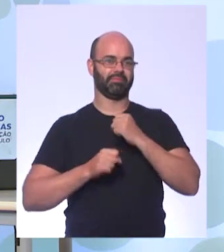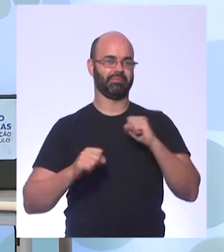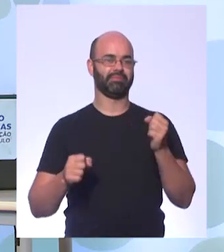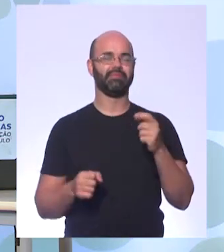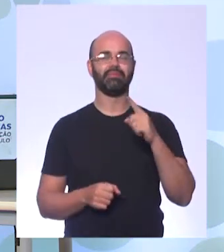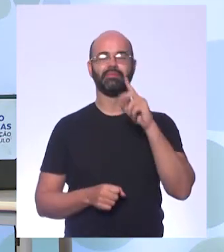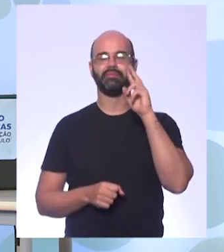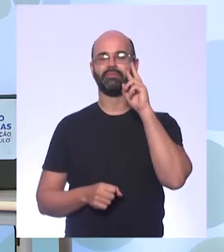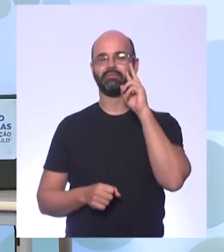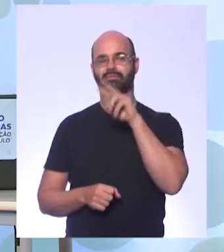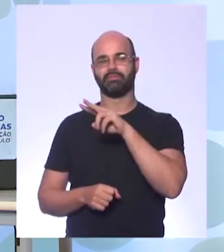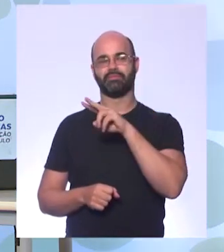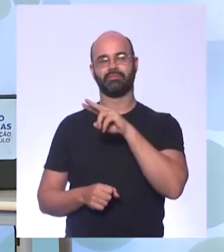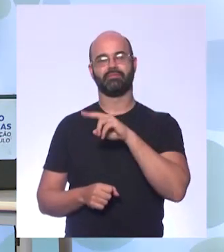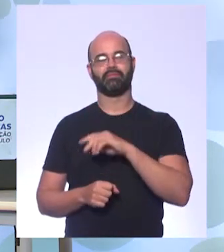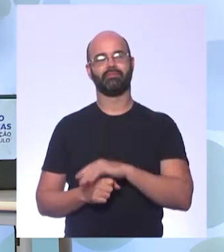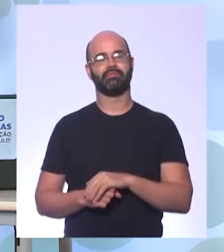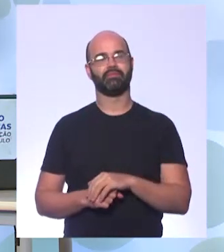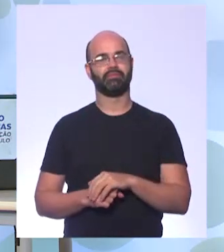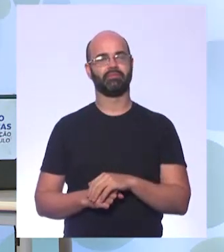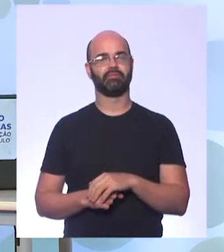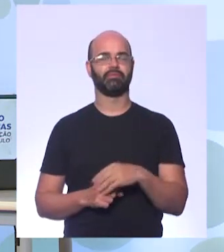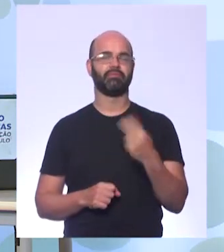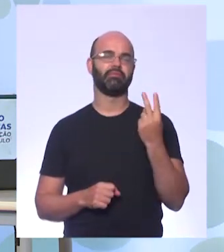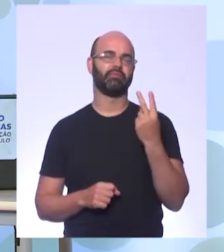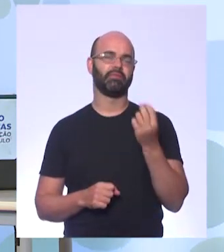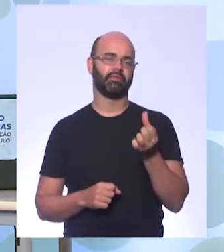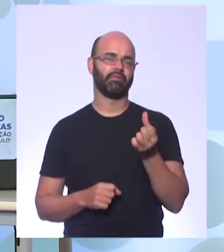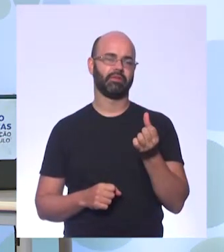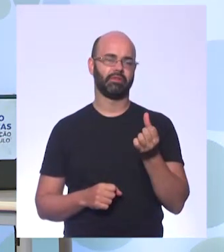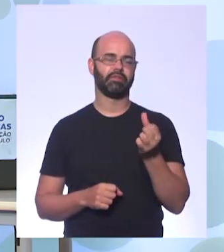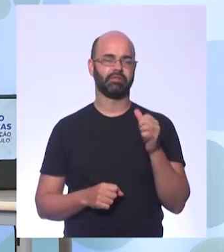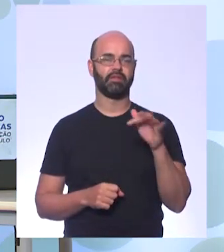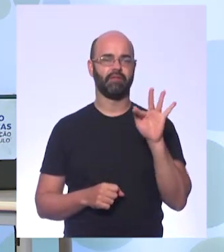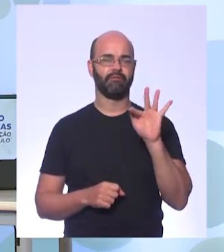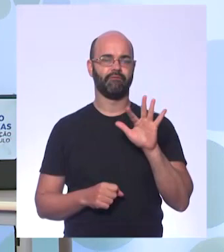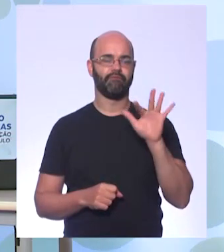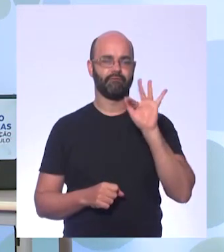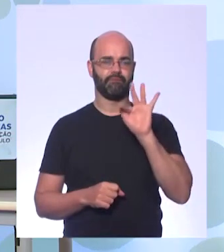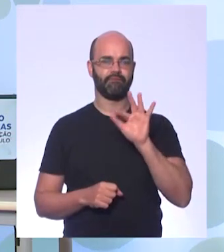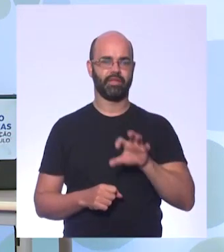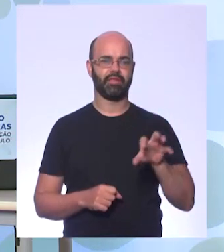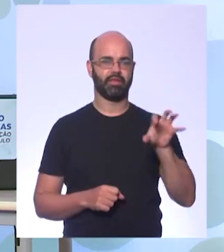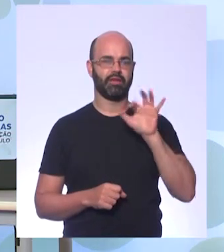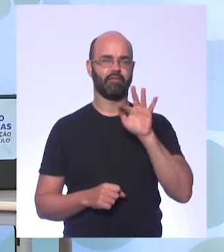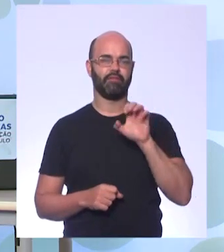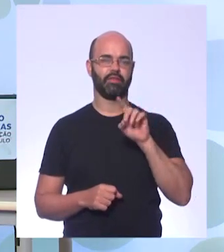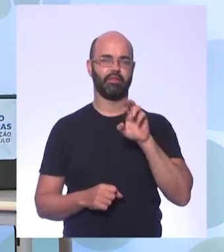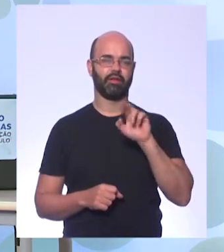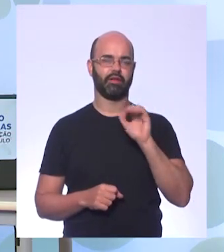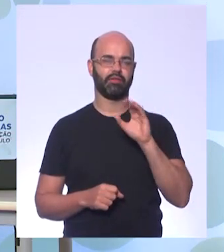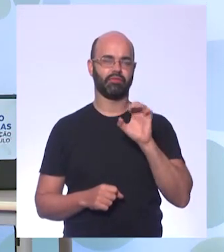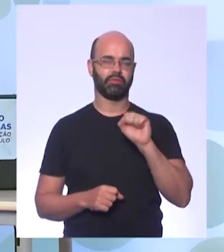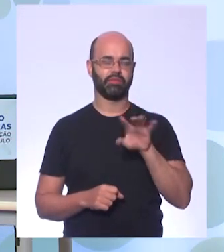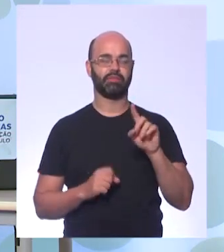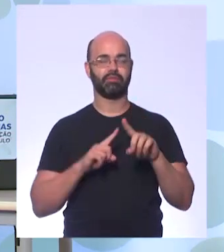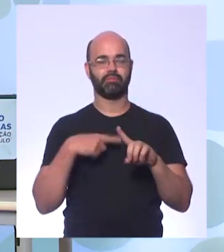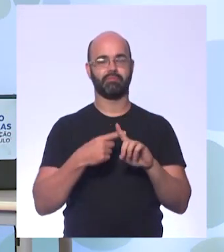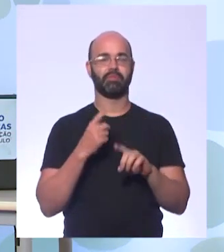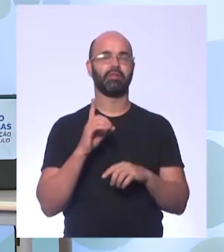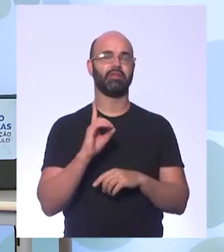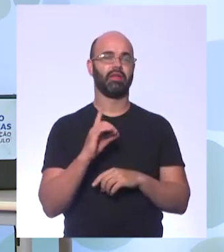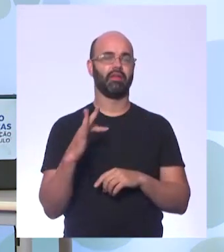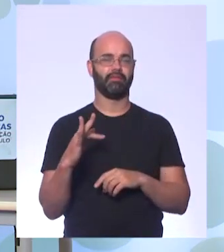observa que não estão os 26, as 27 federações que nós temos aí, incluindo o Distrito Federal, até